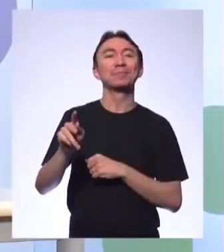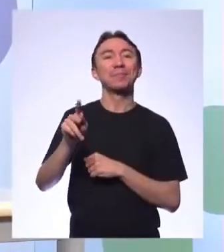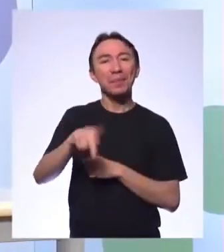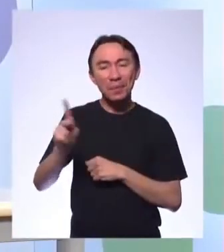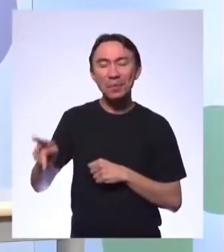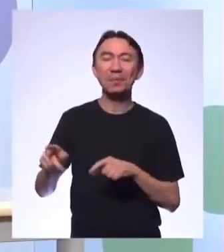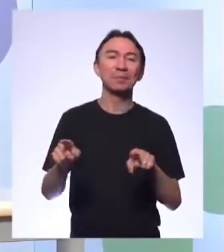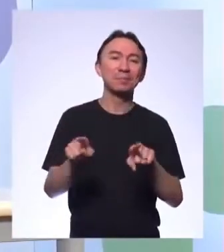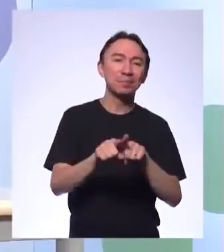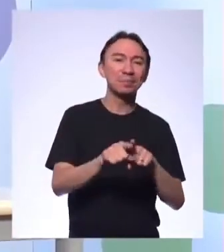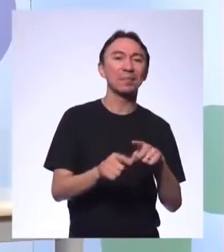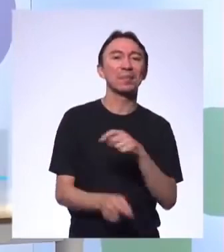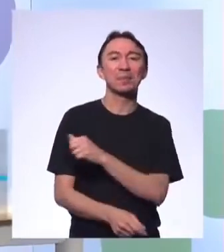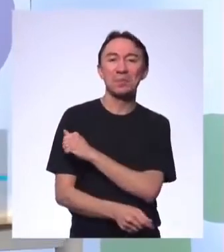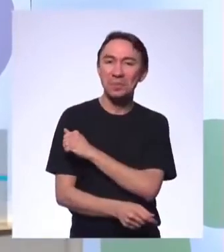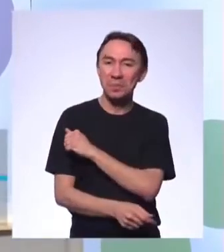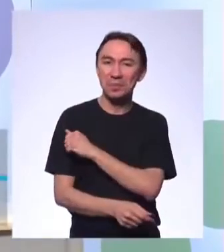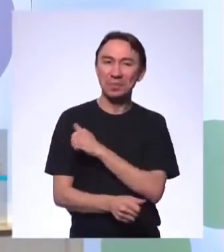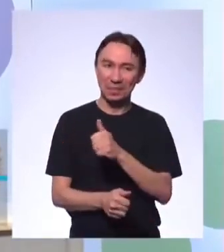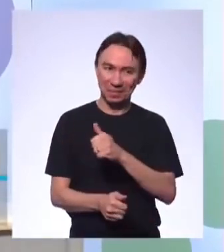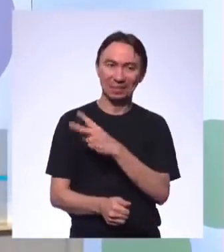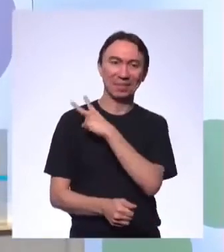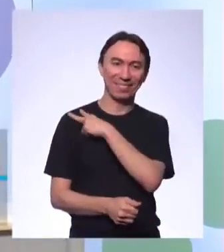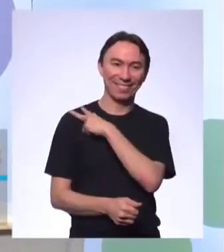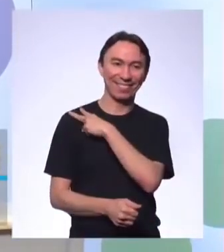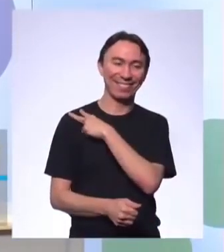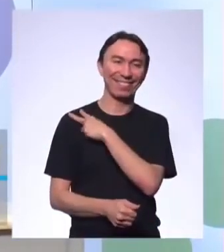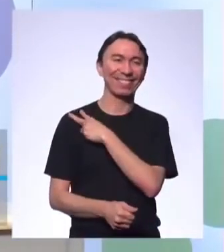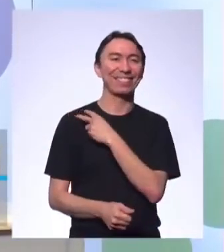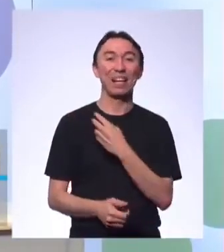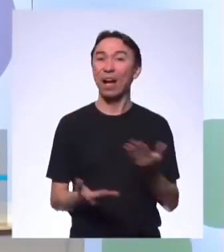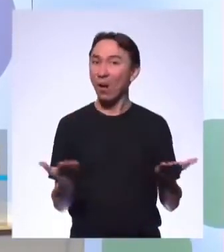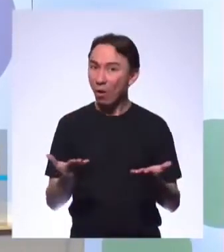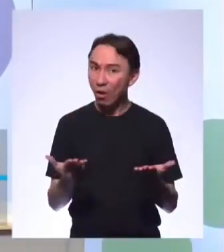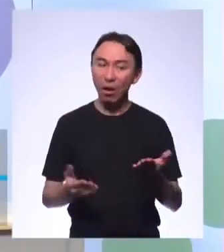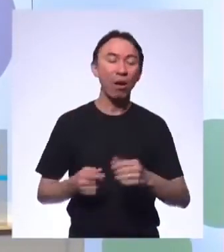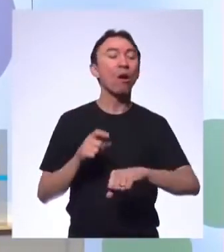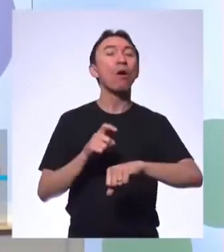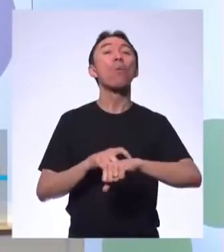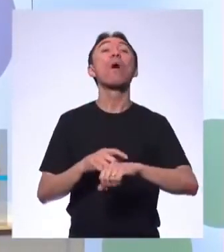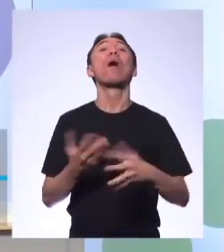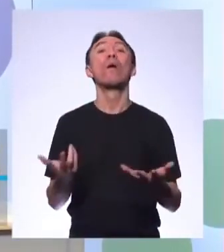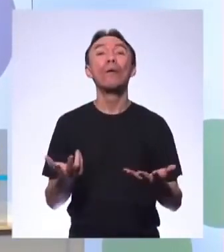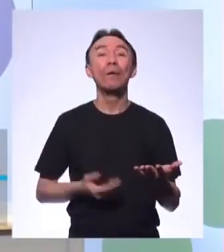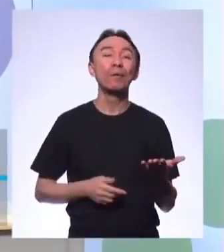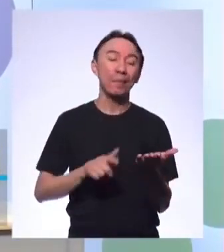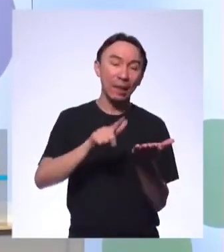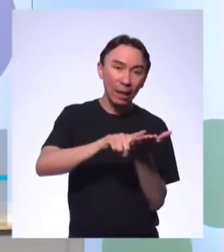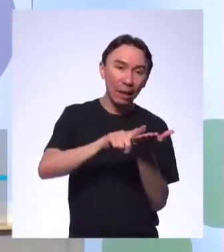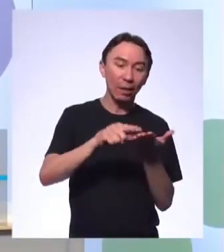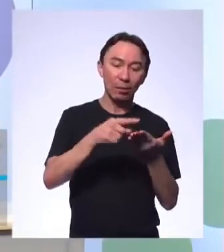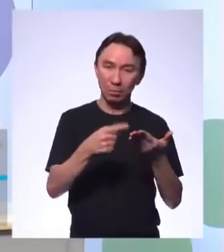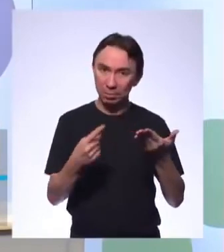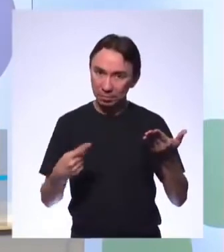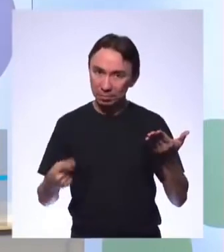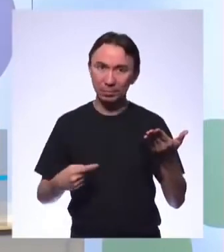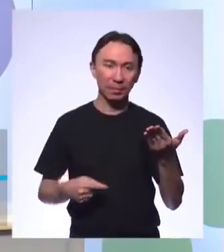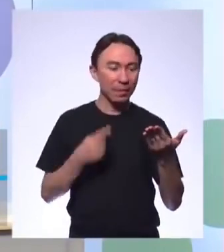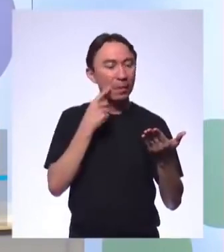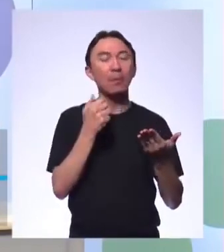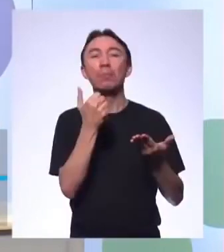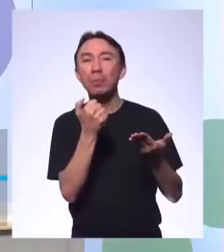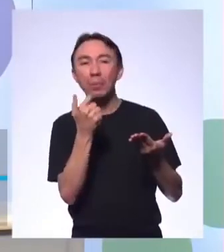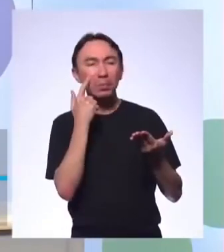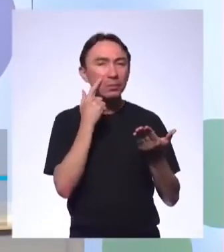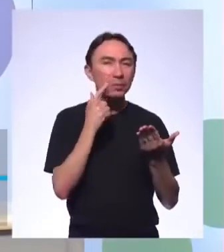segunda série que estão aí ligados. Olha, é hora de pegar caderno, pegar o material, sentar direitinho, ouvir a